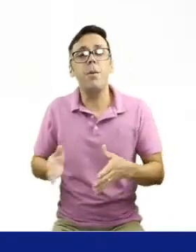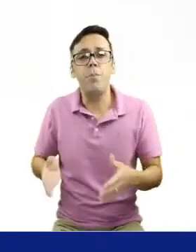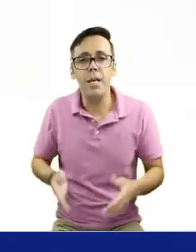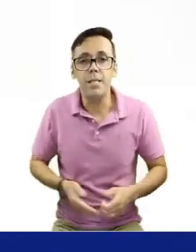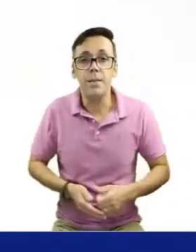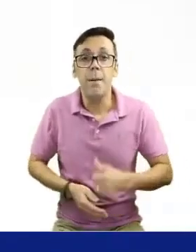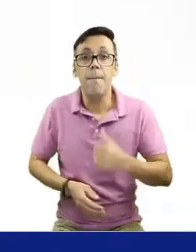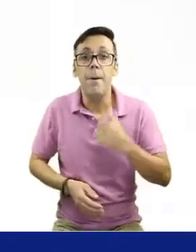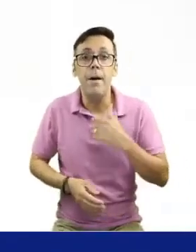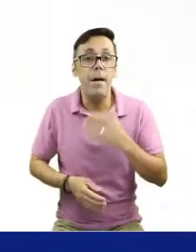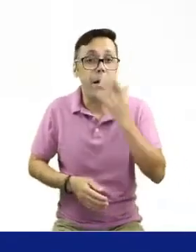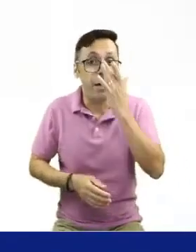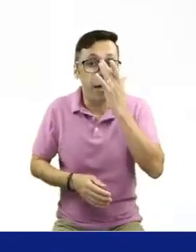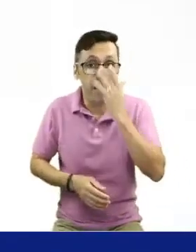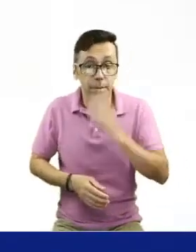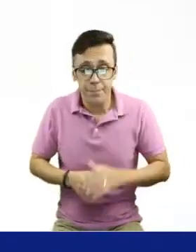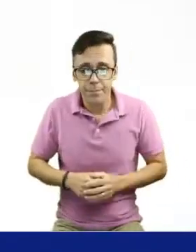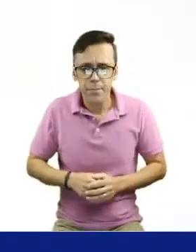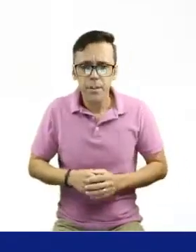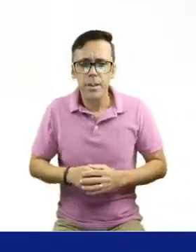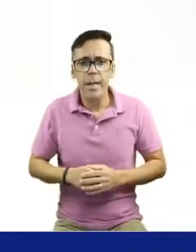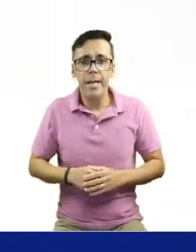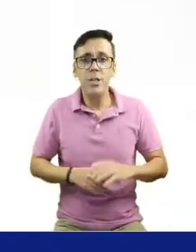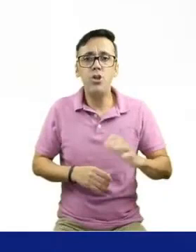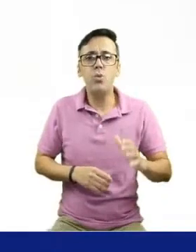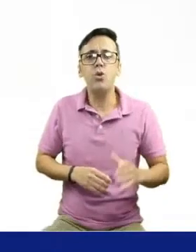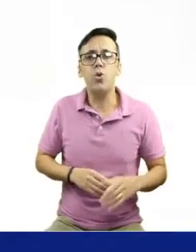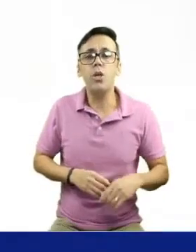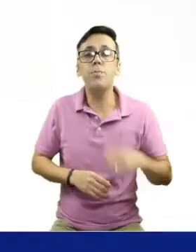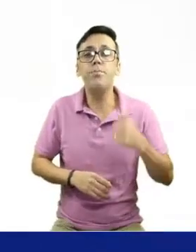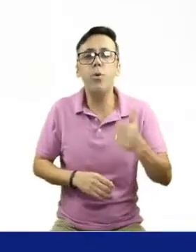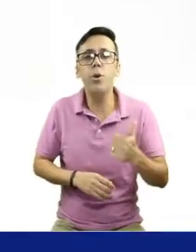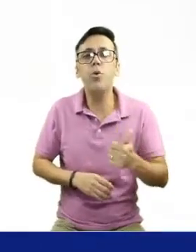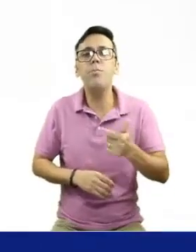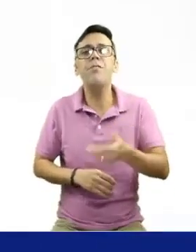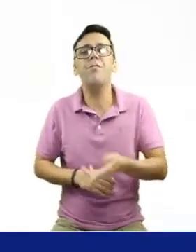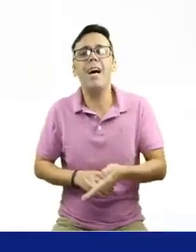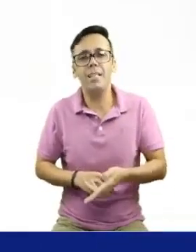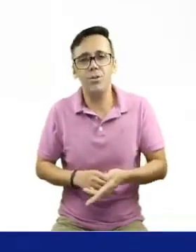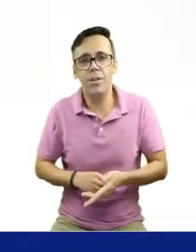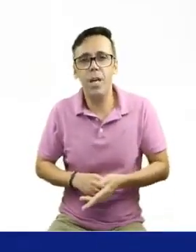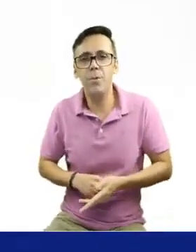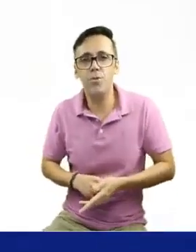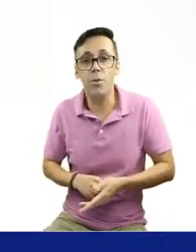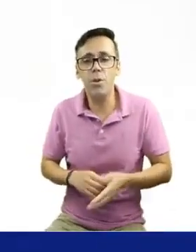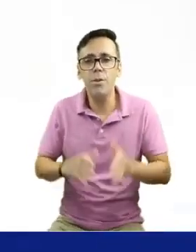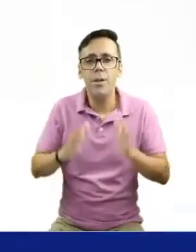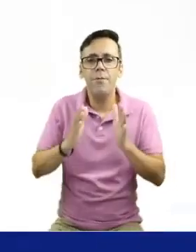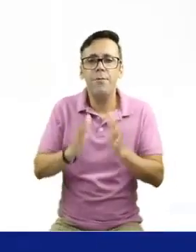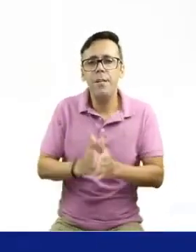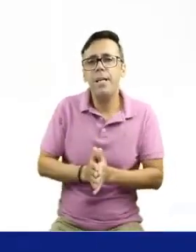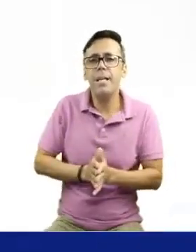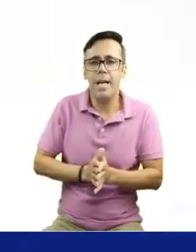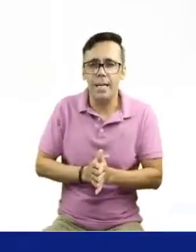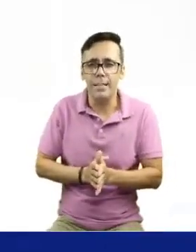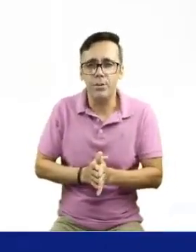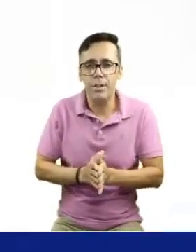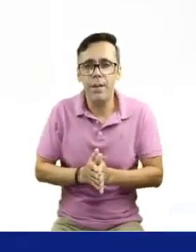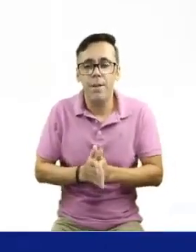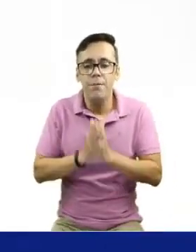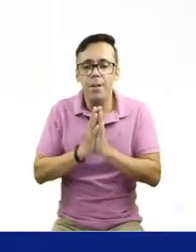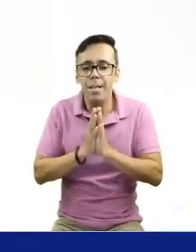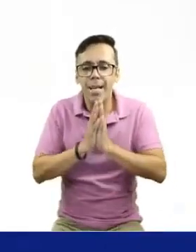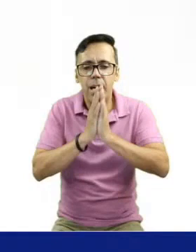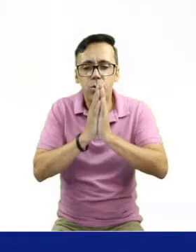as famosas ppp é instituições público-privadas ok pessoal então fiquem